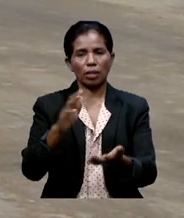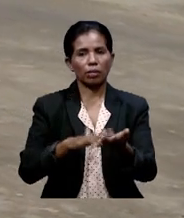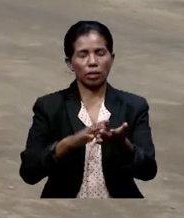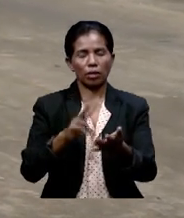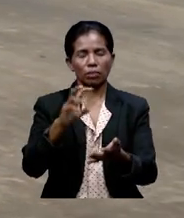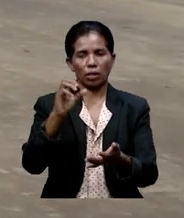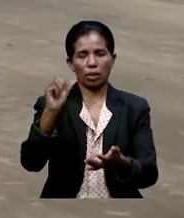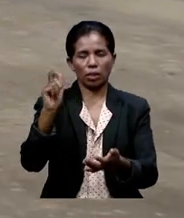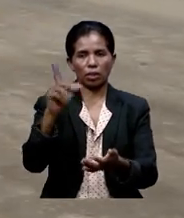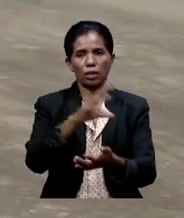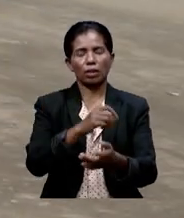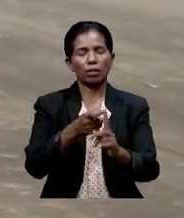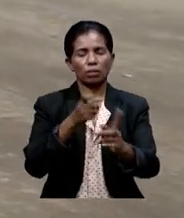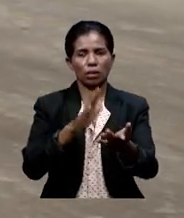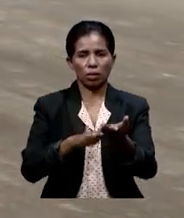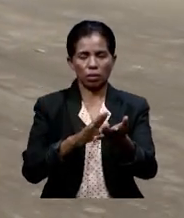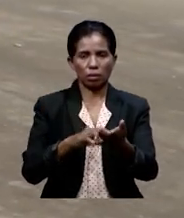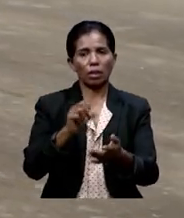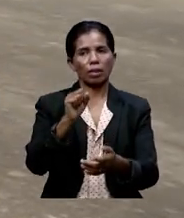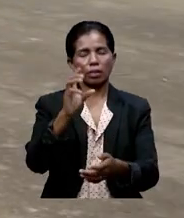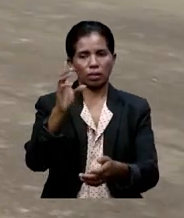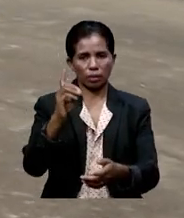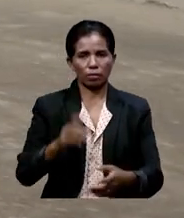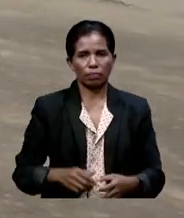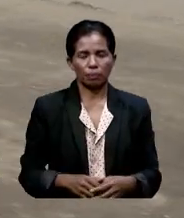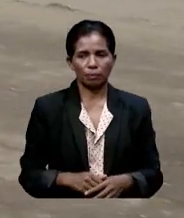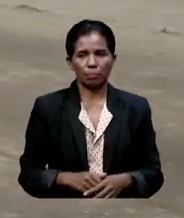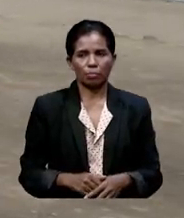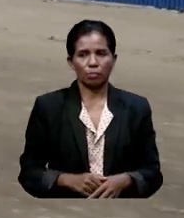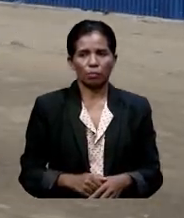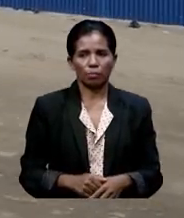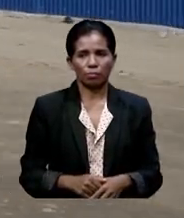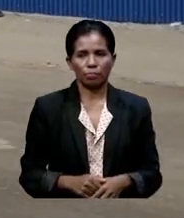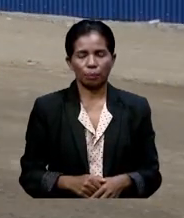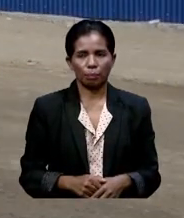Vocacional no Mos Ensino Básico. Felícia Fonseca, bem-vinda Ximenes, GMN.